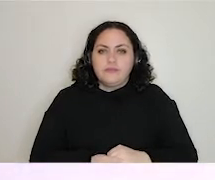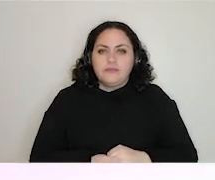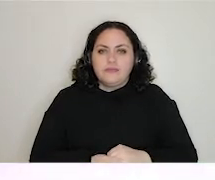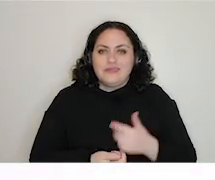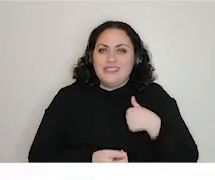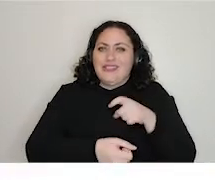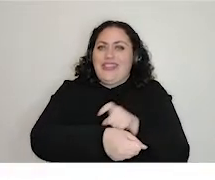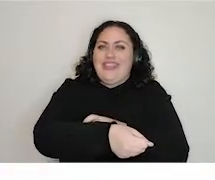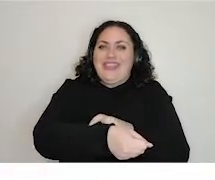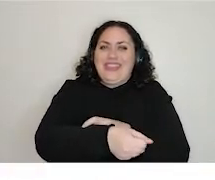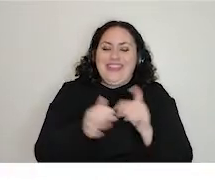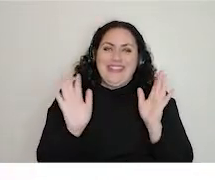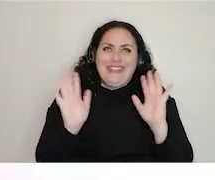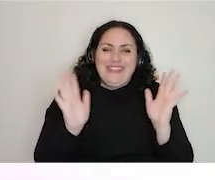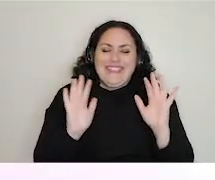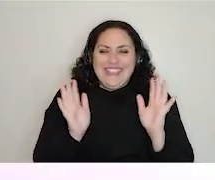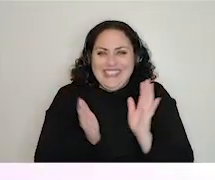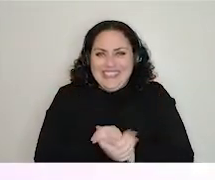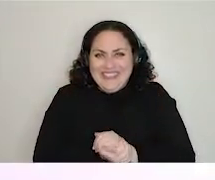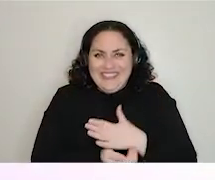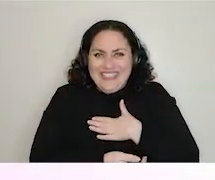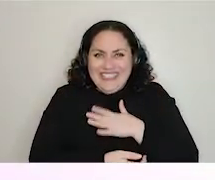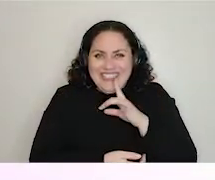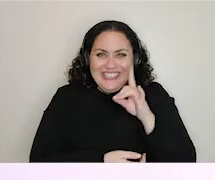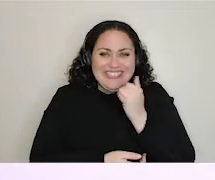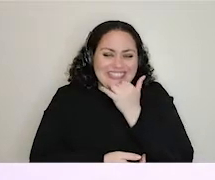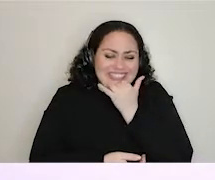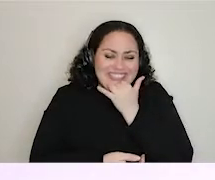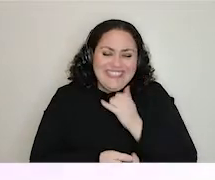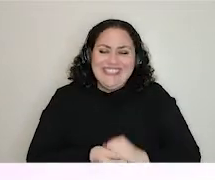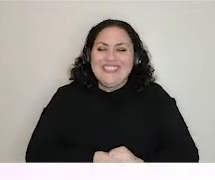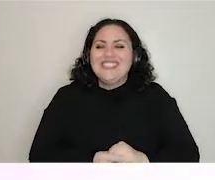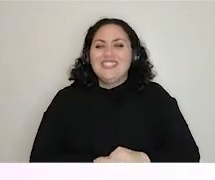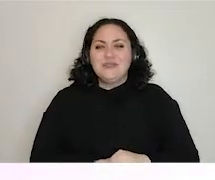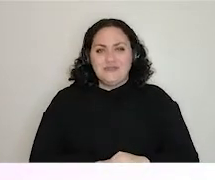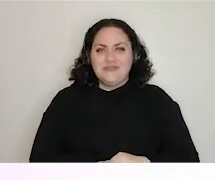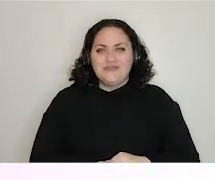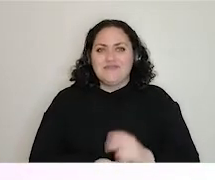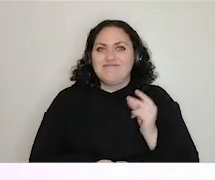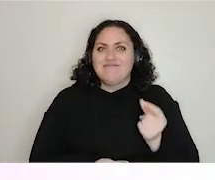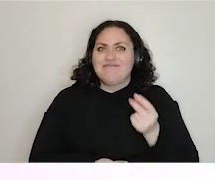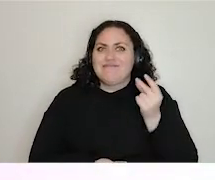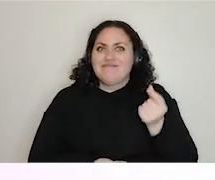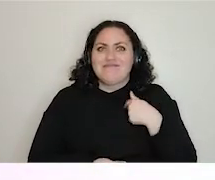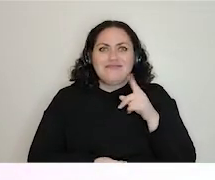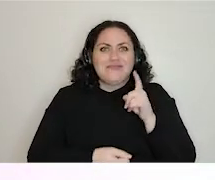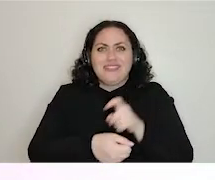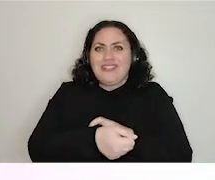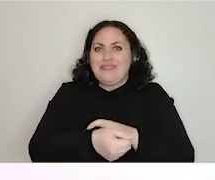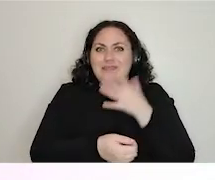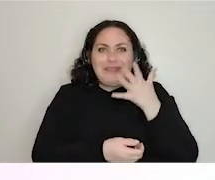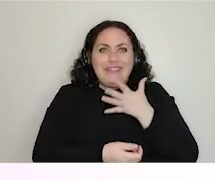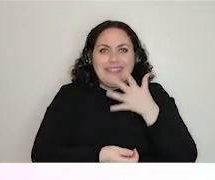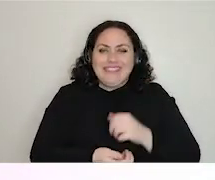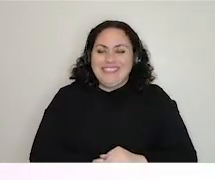Eu tô nervosa, gente, meu Deus do céu. Desculpa. Fazia tempo que eu não ficava tão nervosa numa